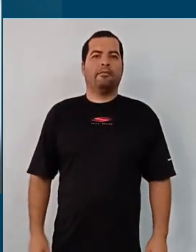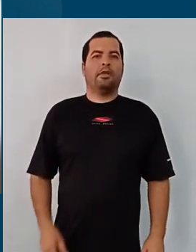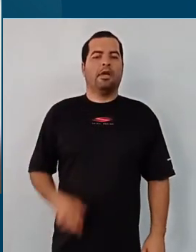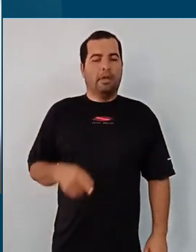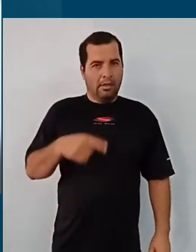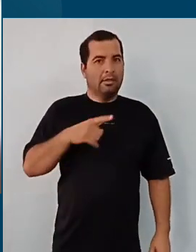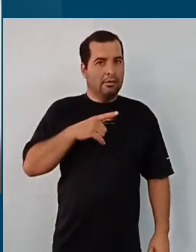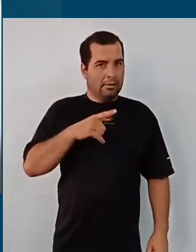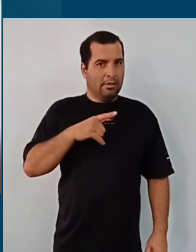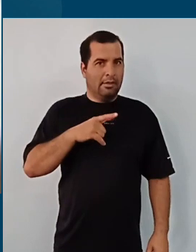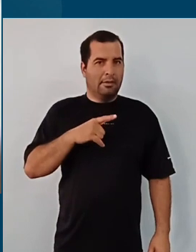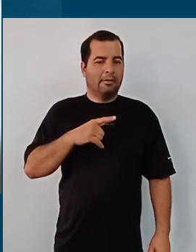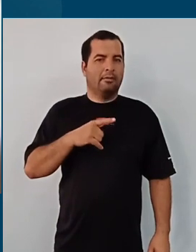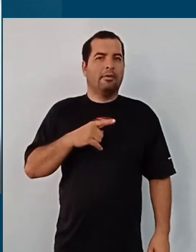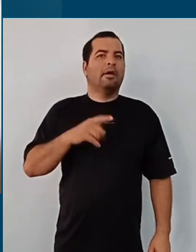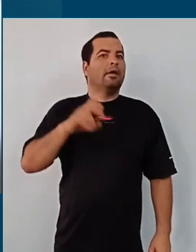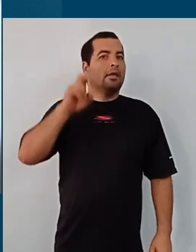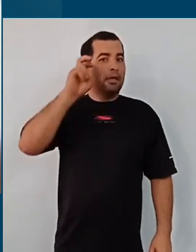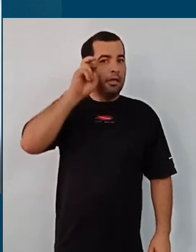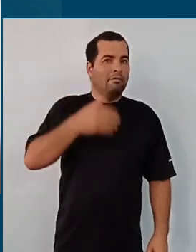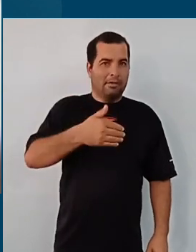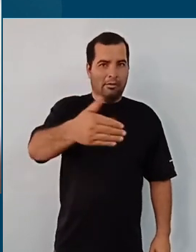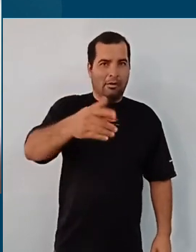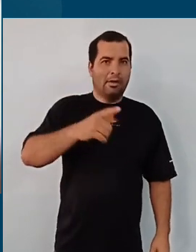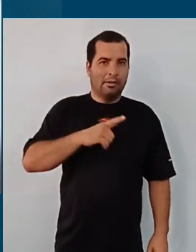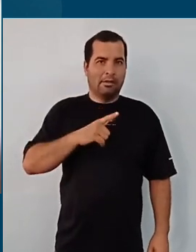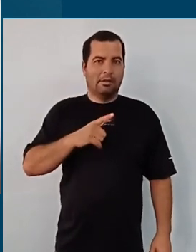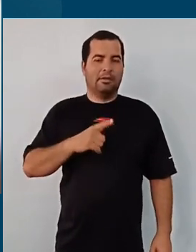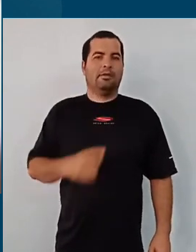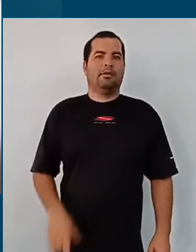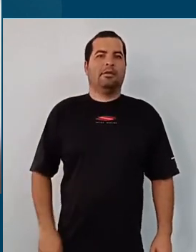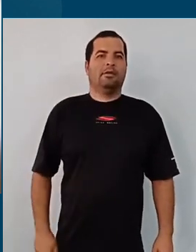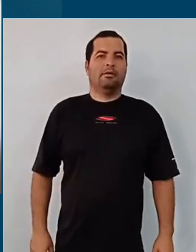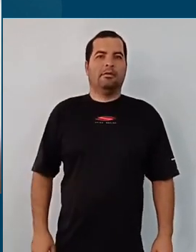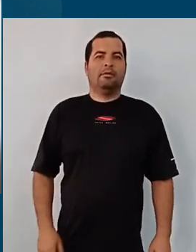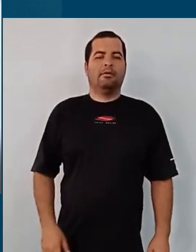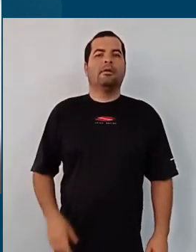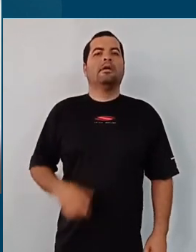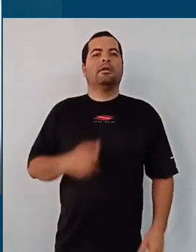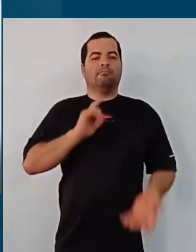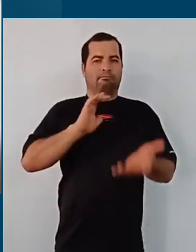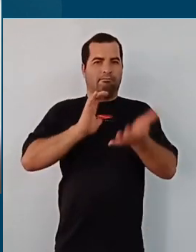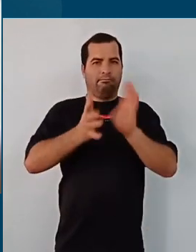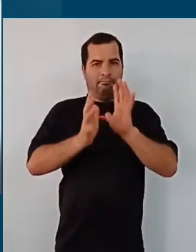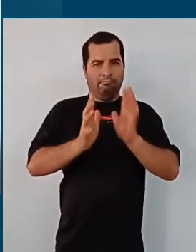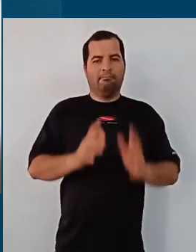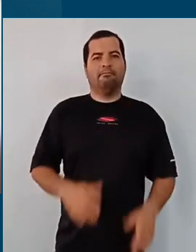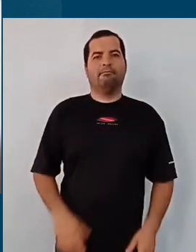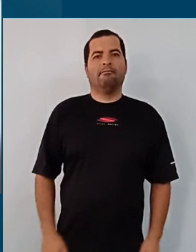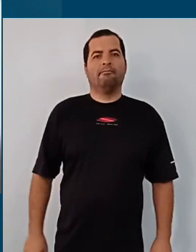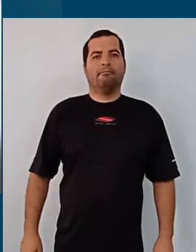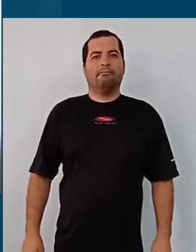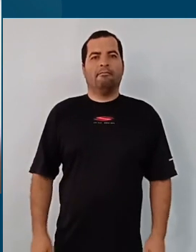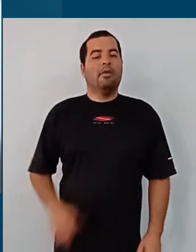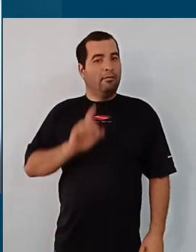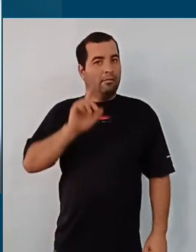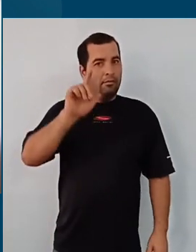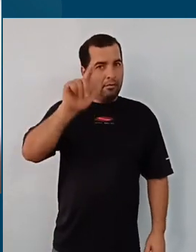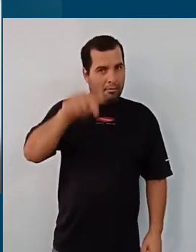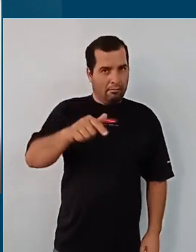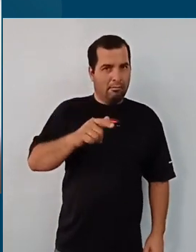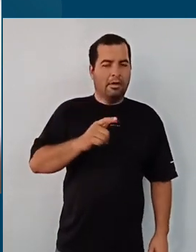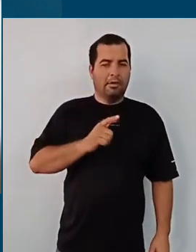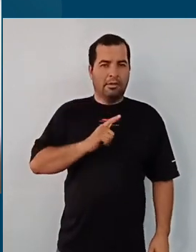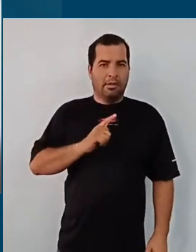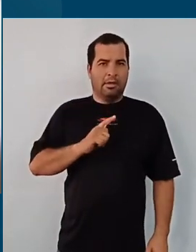evento estará disponível a partir de quinta-feira aqui no canal com a descrição em Libras. Logo mais, próximo